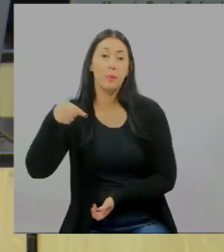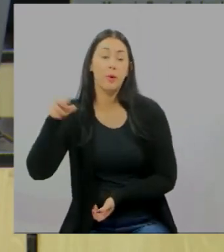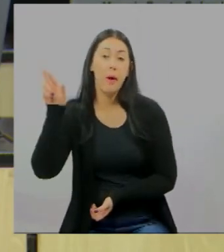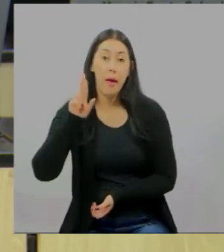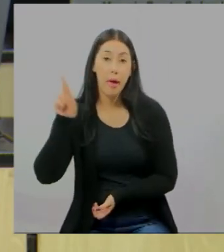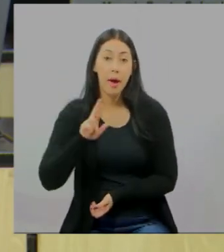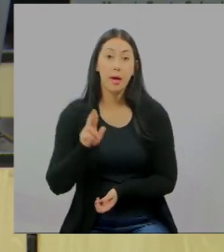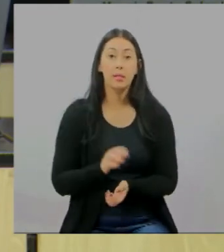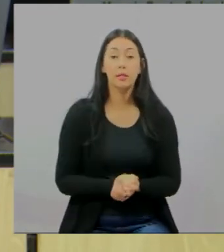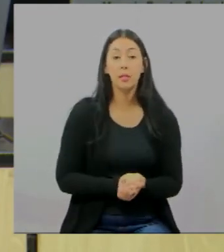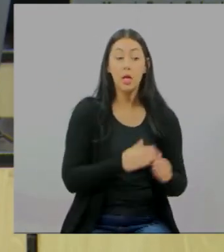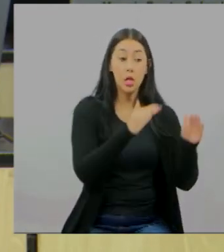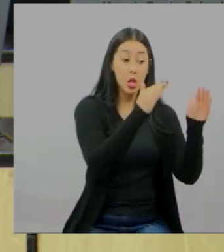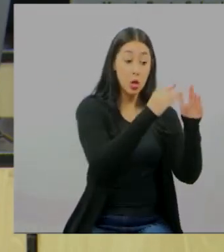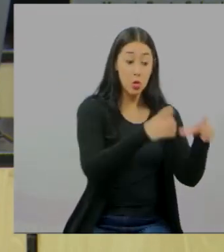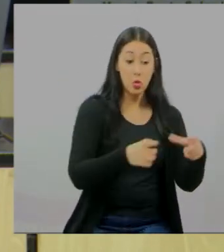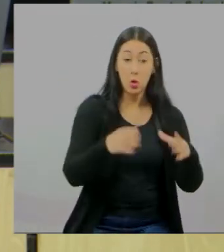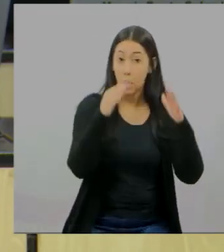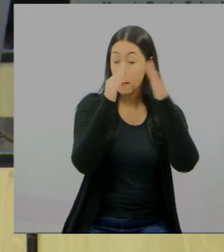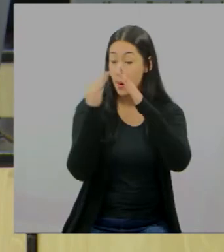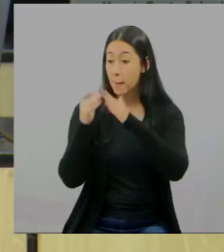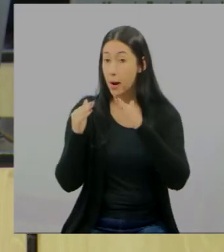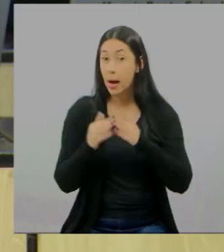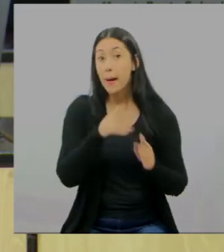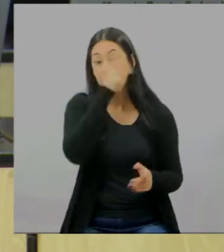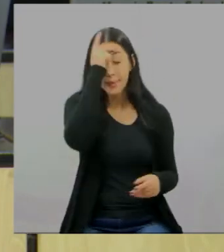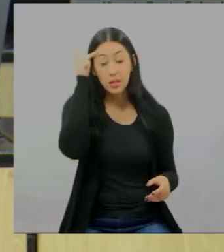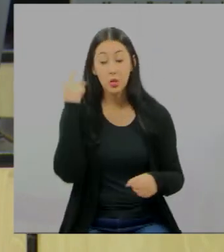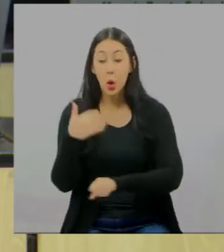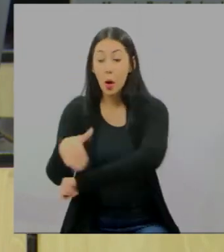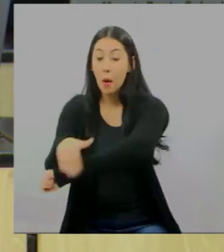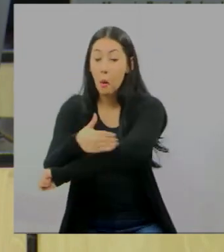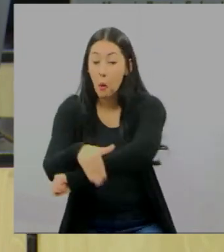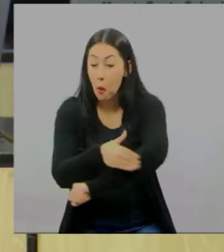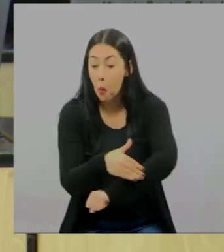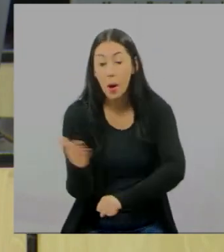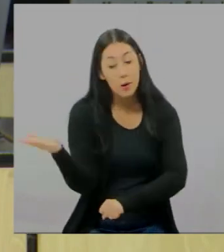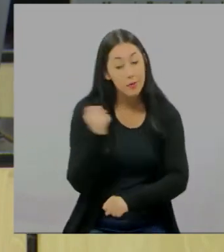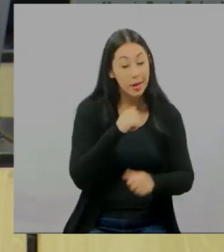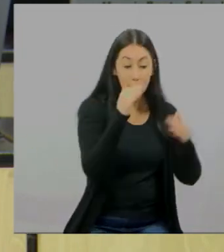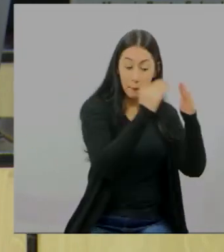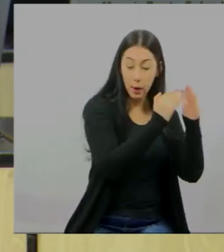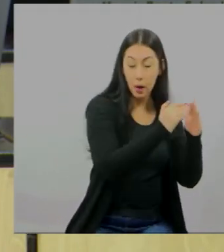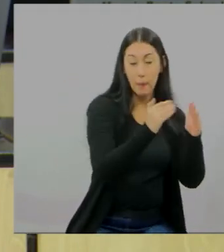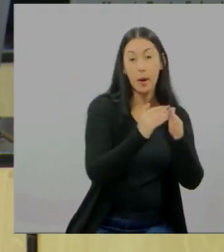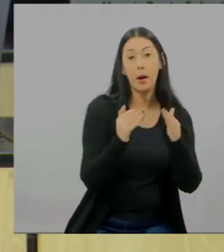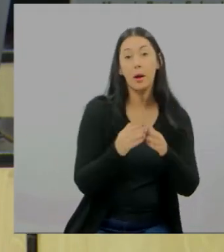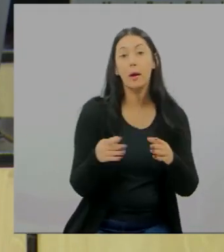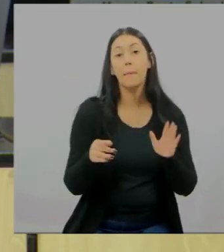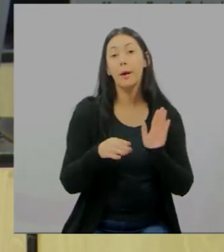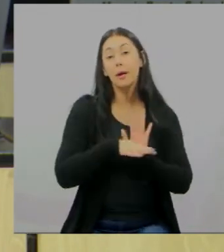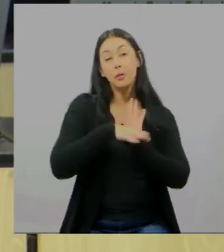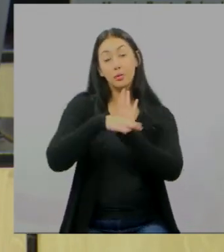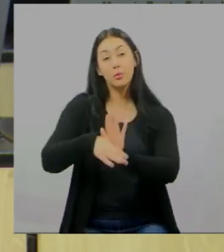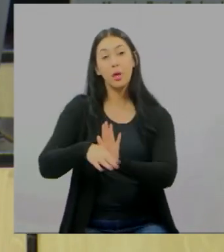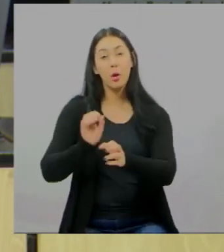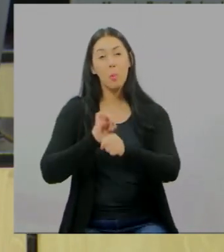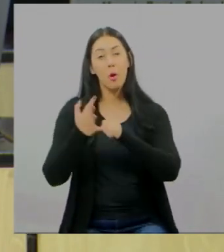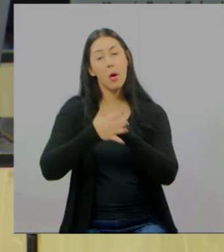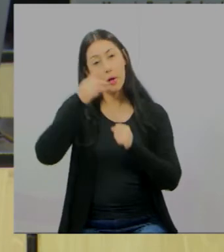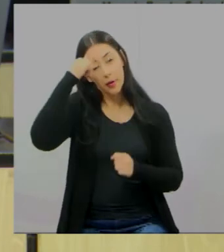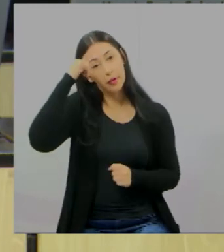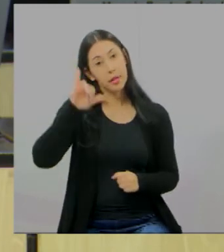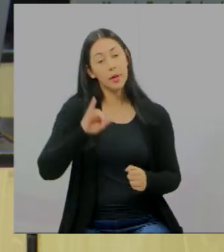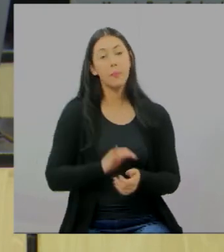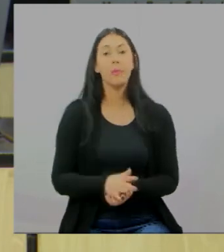hotelaria para acolher as pessoas em situação de rua no município, em atenção às condições dignas para avaliação e sintomas do coronavírus. Requeremos ao excelentíssimo